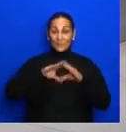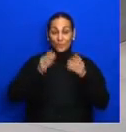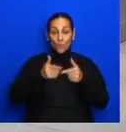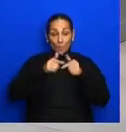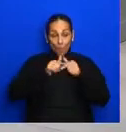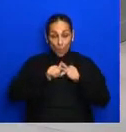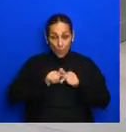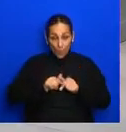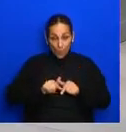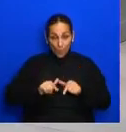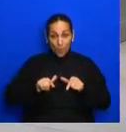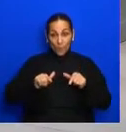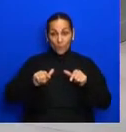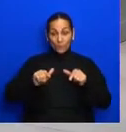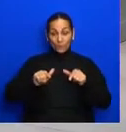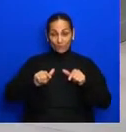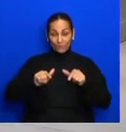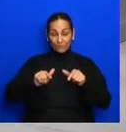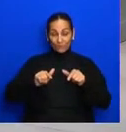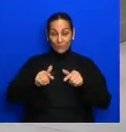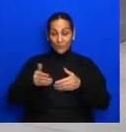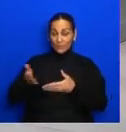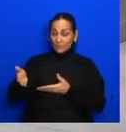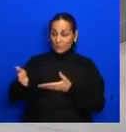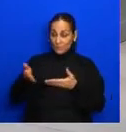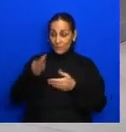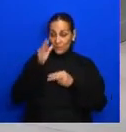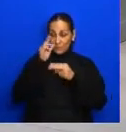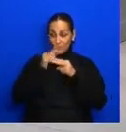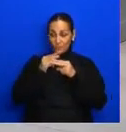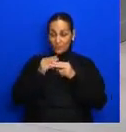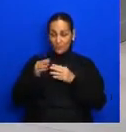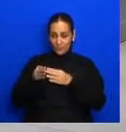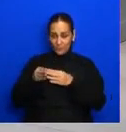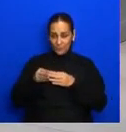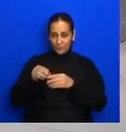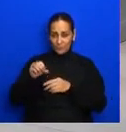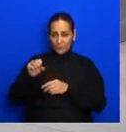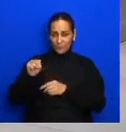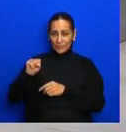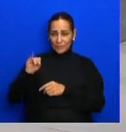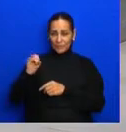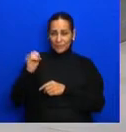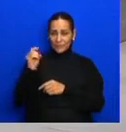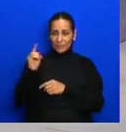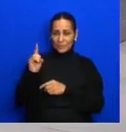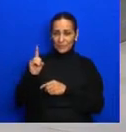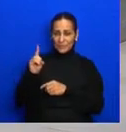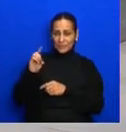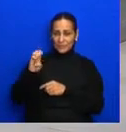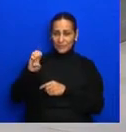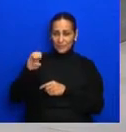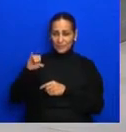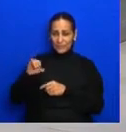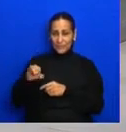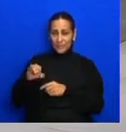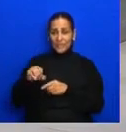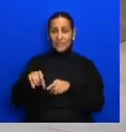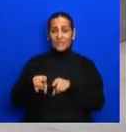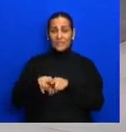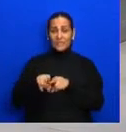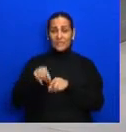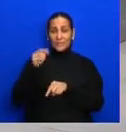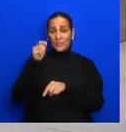esvaziado. Será totalmente esvaziado. Vou convidar os colegas da Caixa, por favor, Sidney, Diogo. A Jennifer também